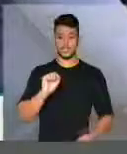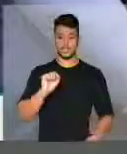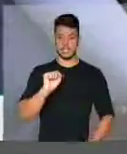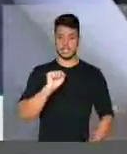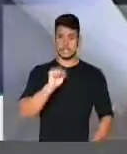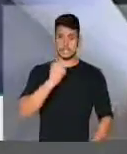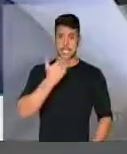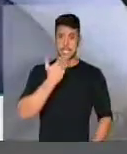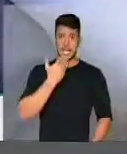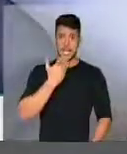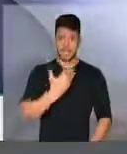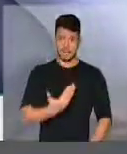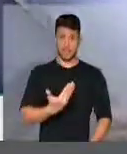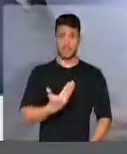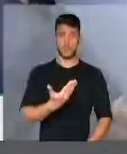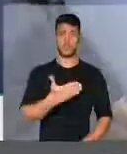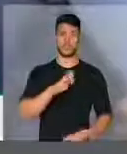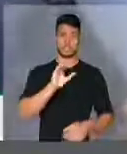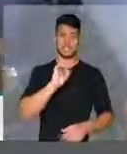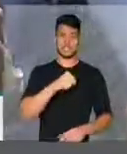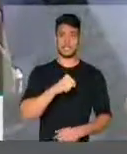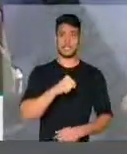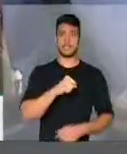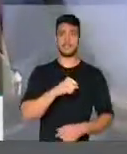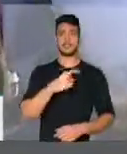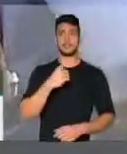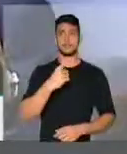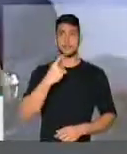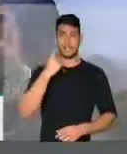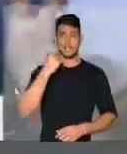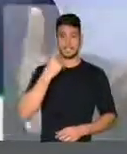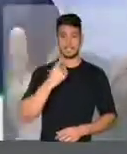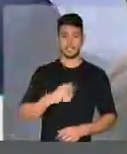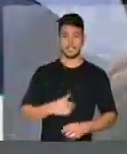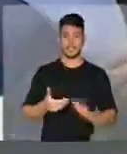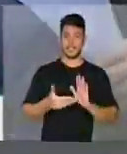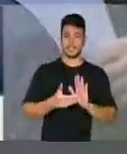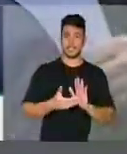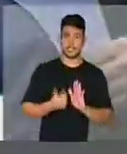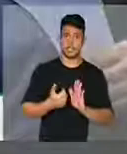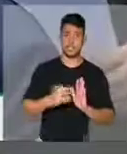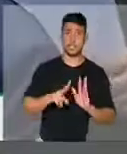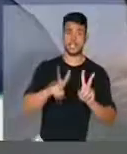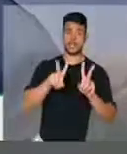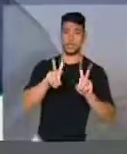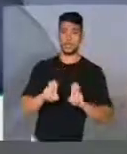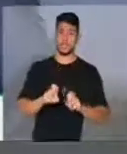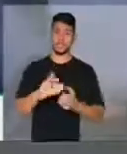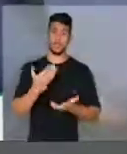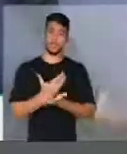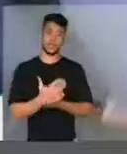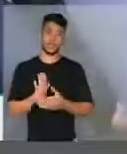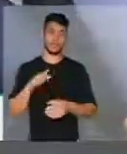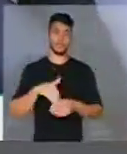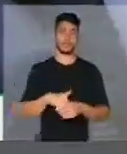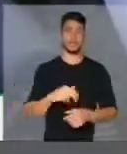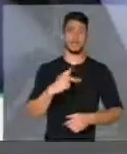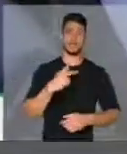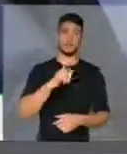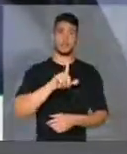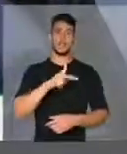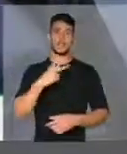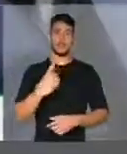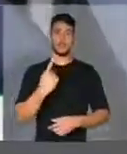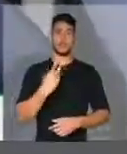assim a favor do requerimento a ver se saia essa matéria da pauta pra gente apreciar o plp